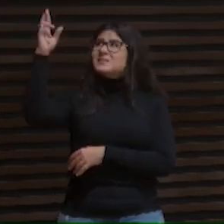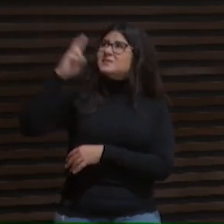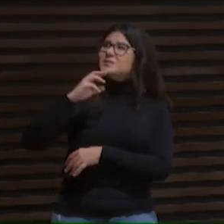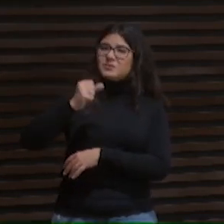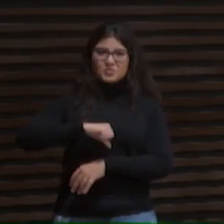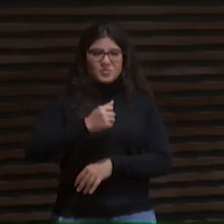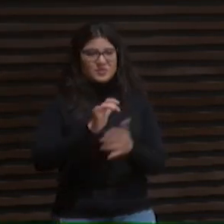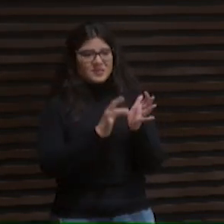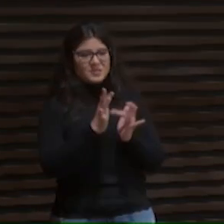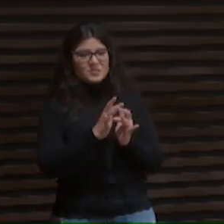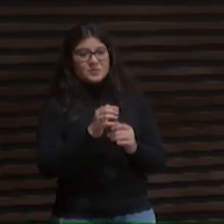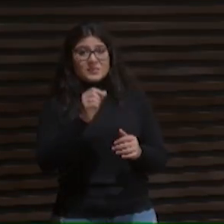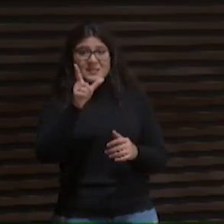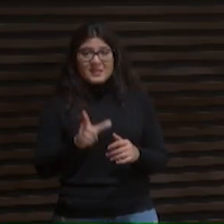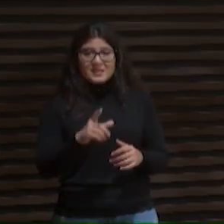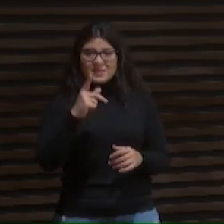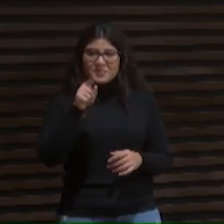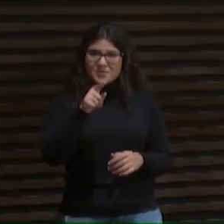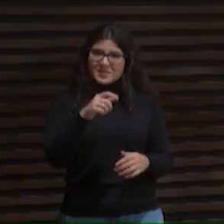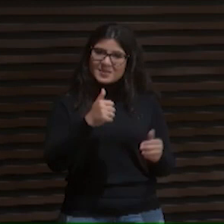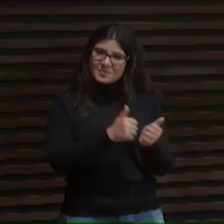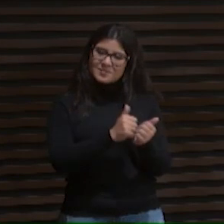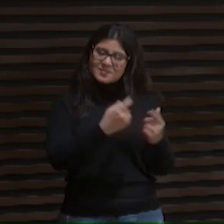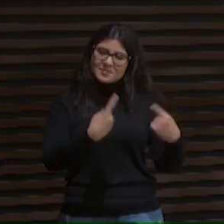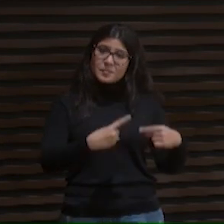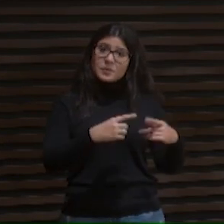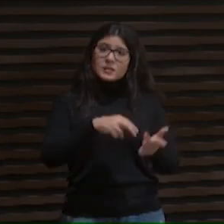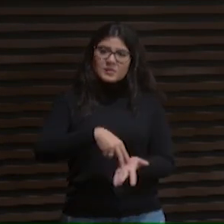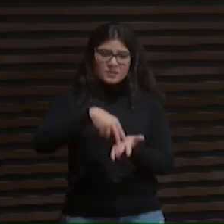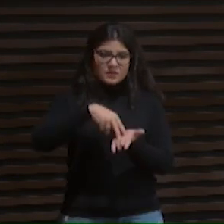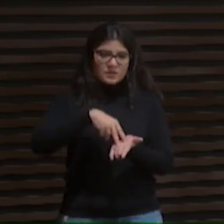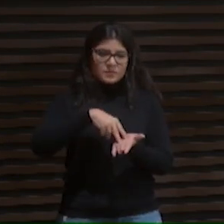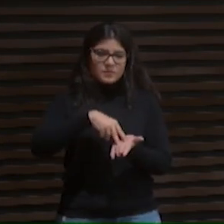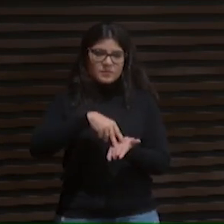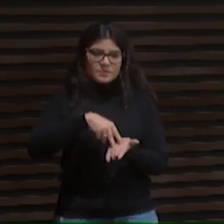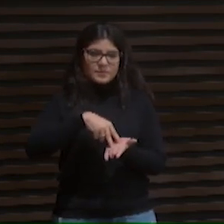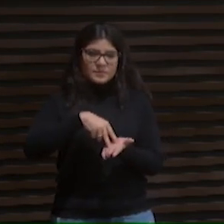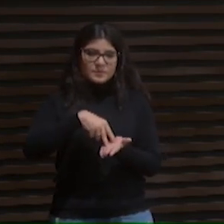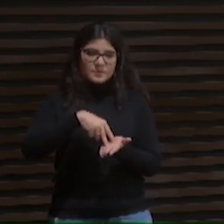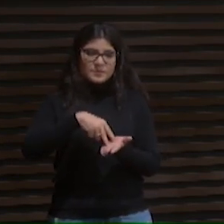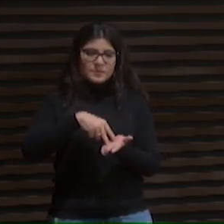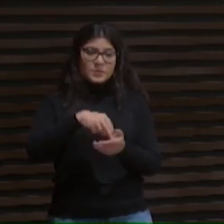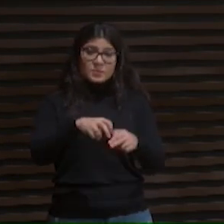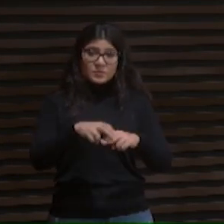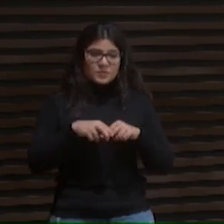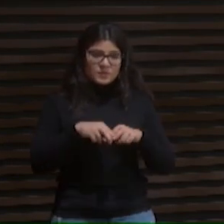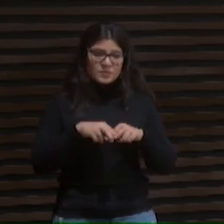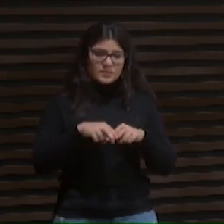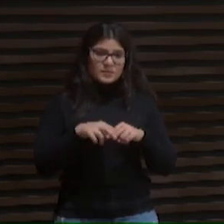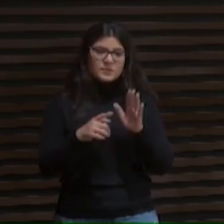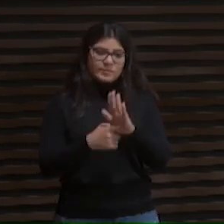quem tu persegues. Mas levanta-te e firma sobre os teus pés, porque por isso te